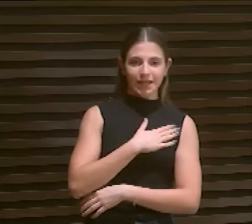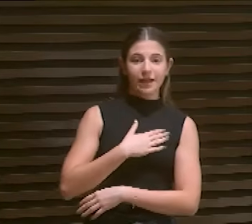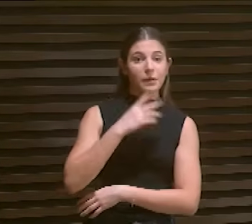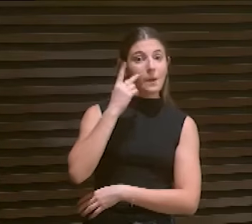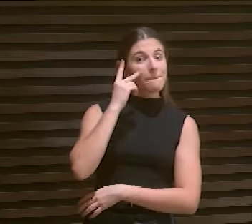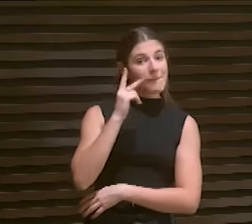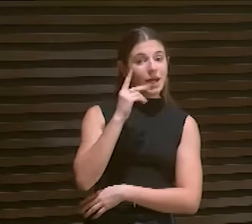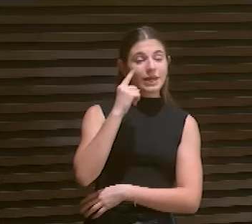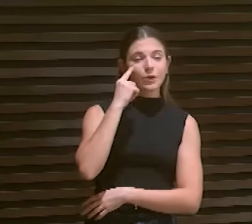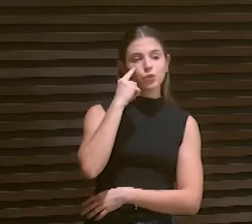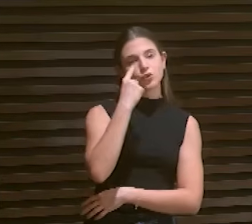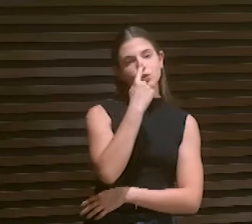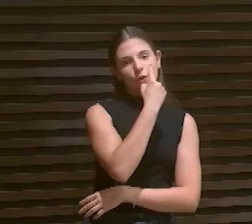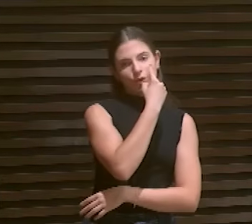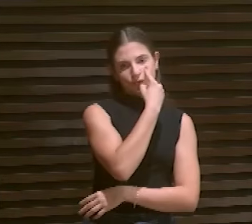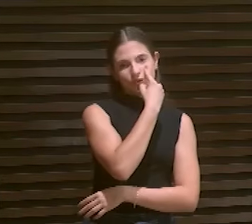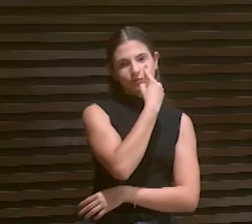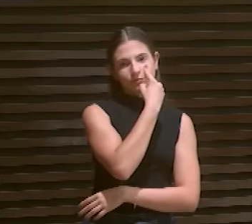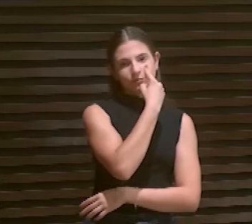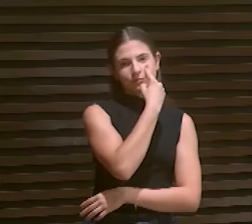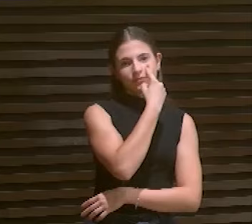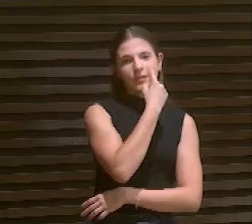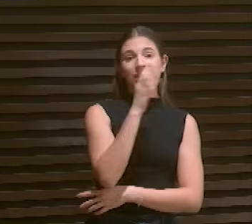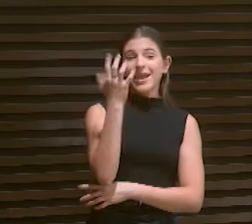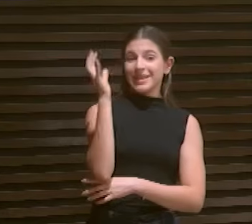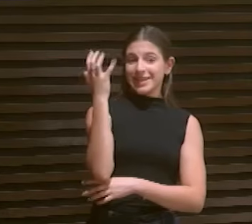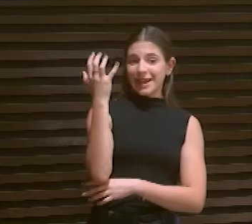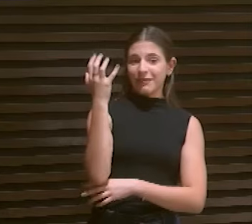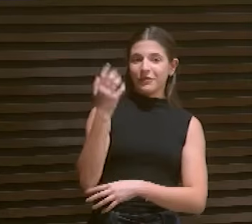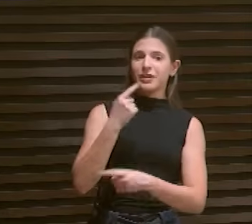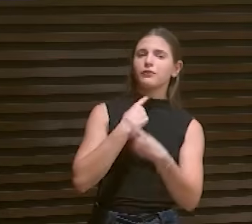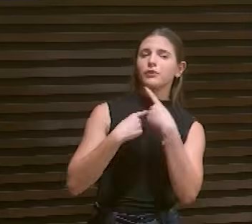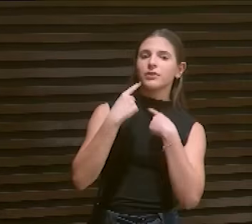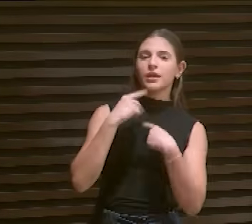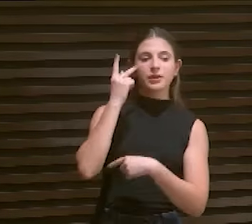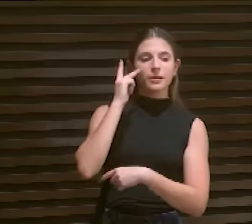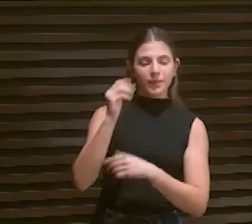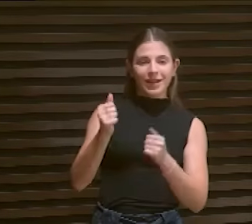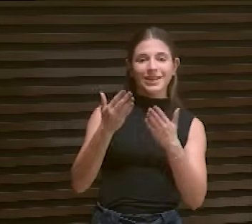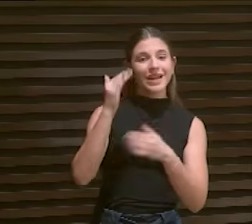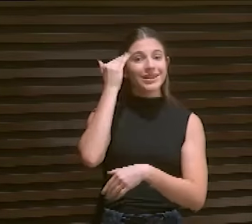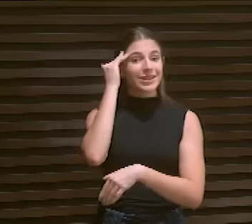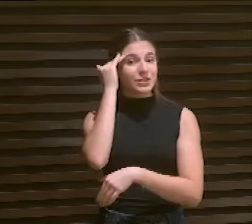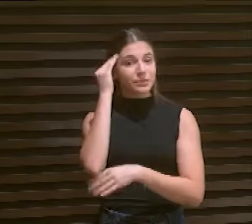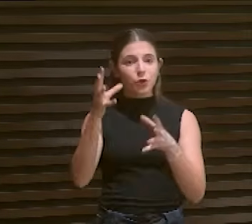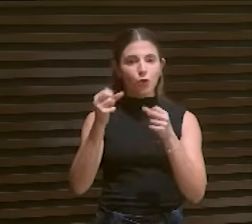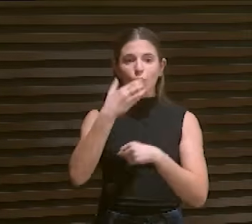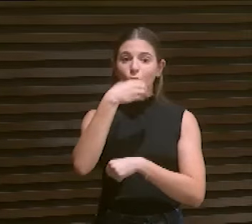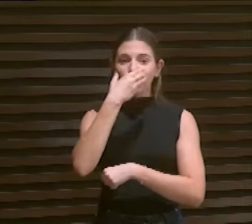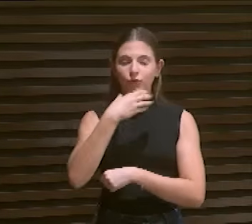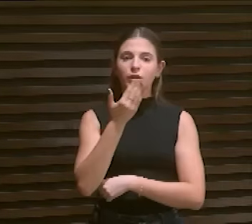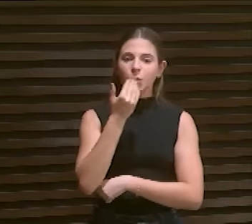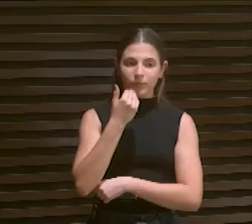agradável aos olhos, e árvore desejável para dar entendimento, tomou-lhe do fruto e comeu, e deu também ao marido, e